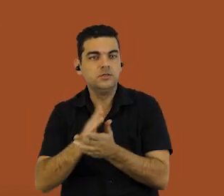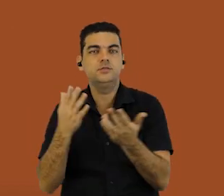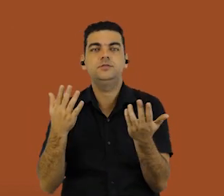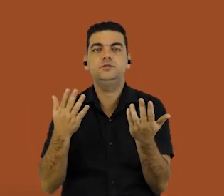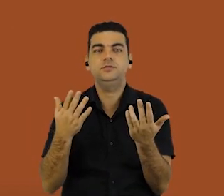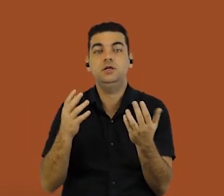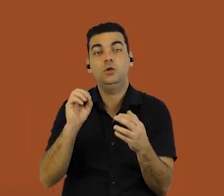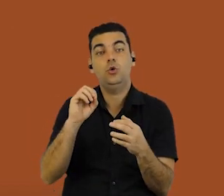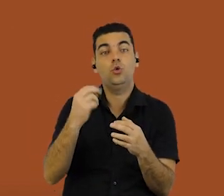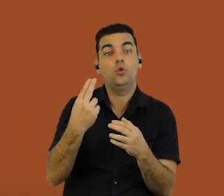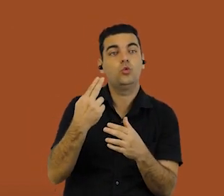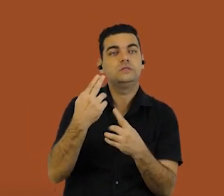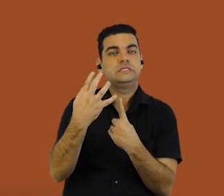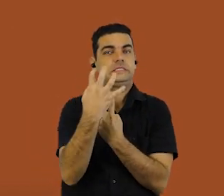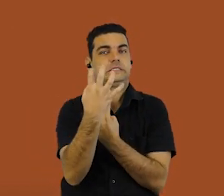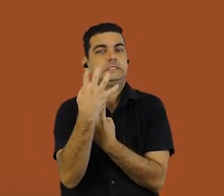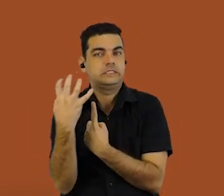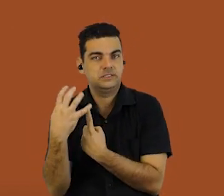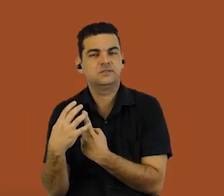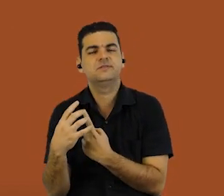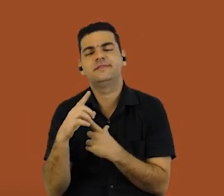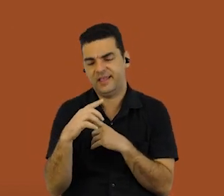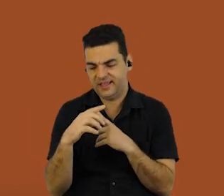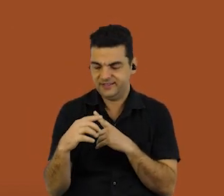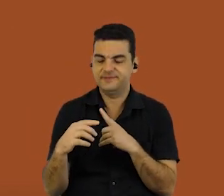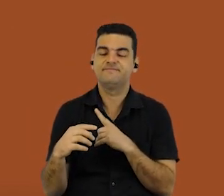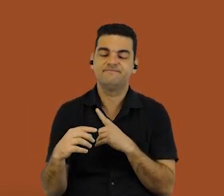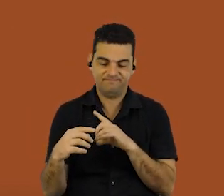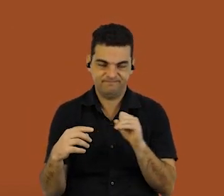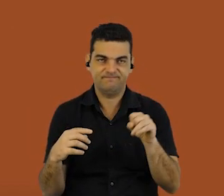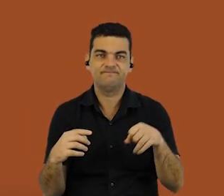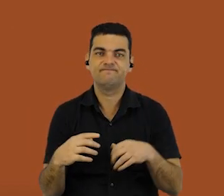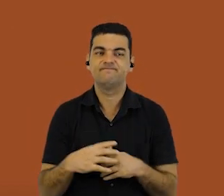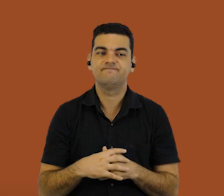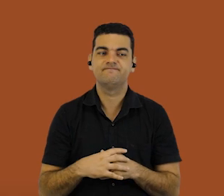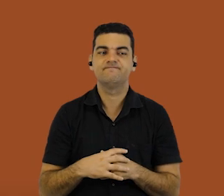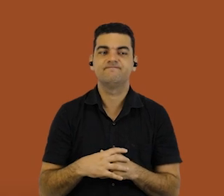algum viés dessa trajetória aí do Zé Carlos.